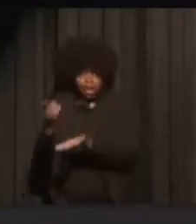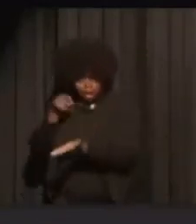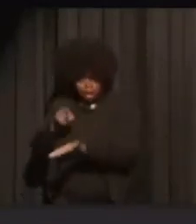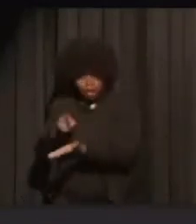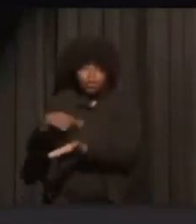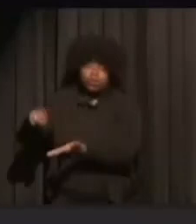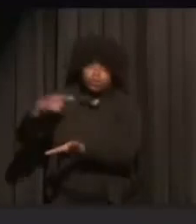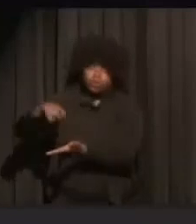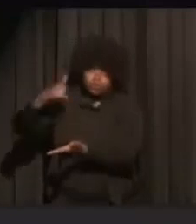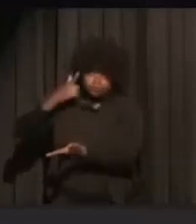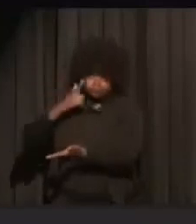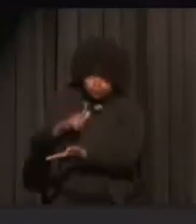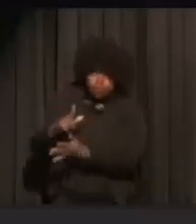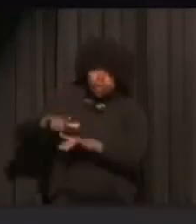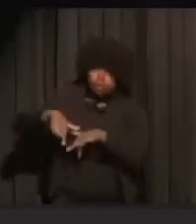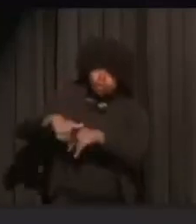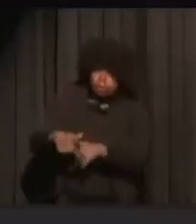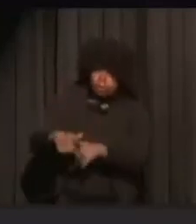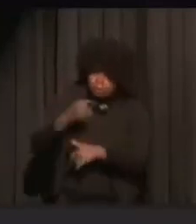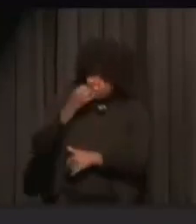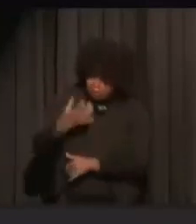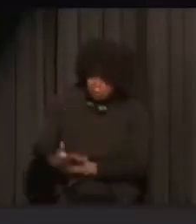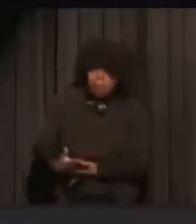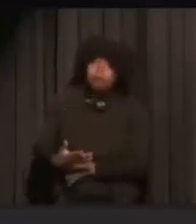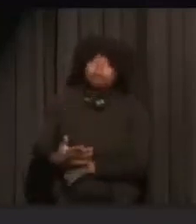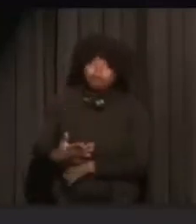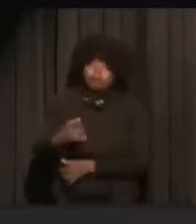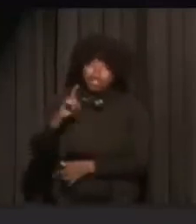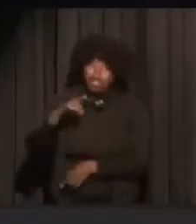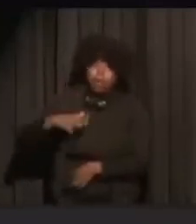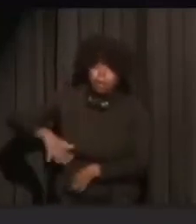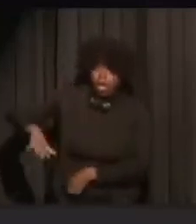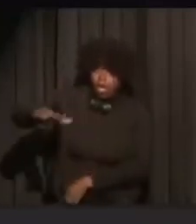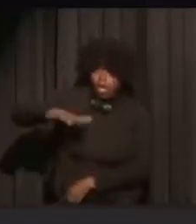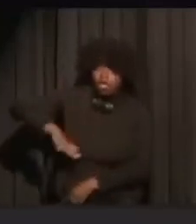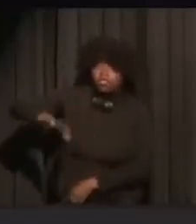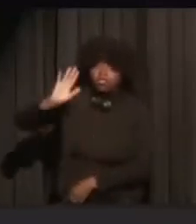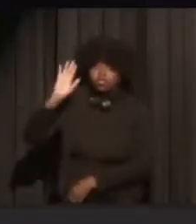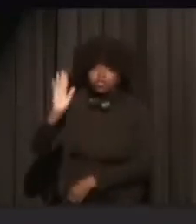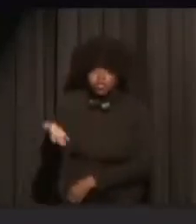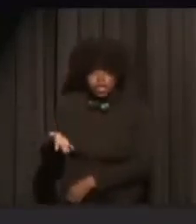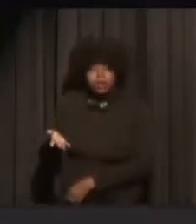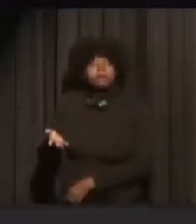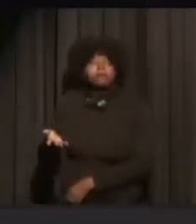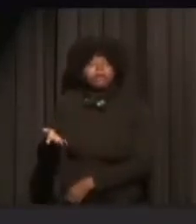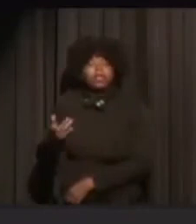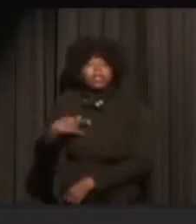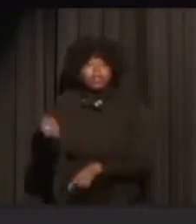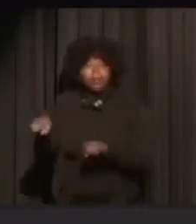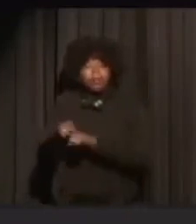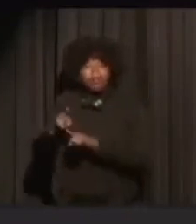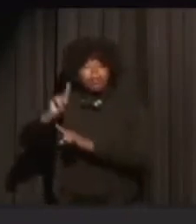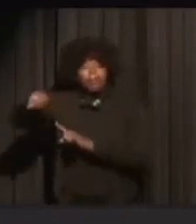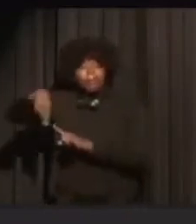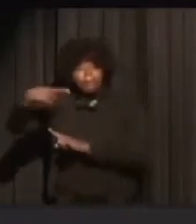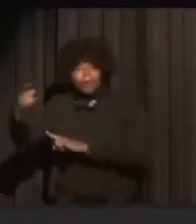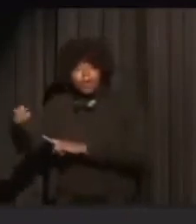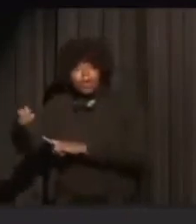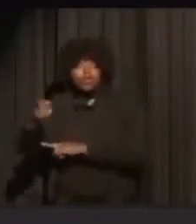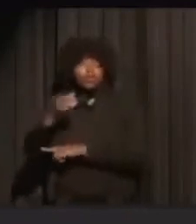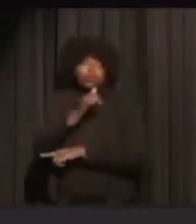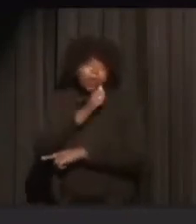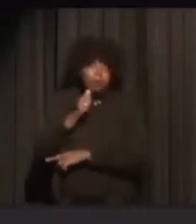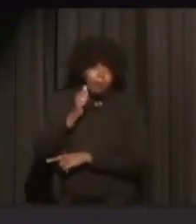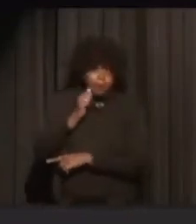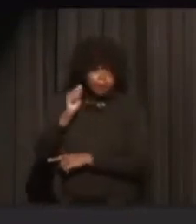vamos fazer a operação com muito sucesso é um campo que já tem descoberta e vamos a amapar em seguida portanto